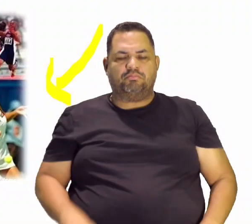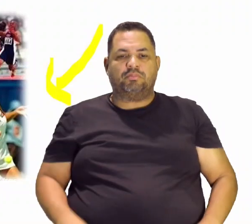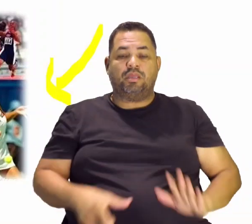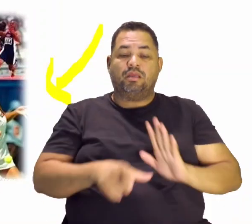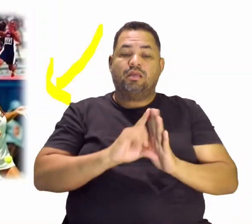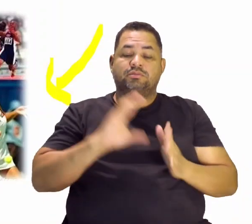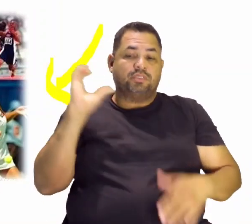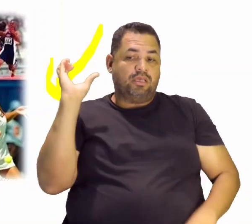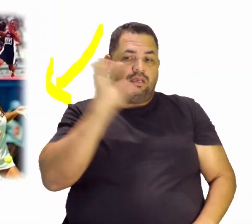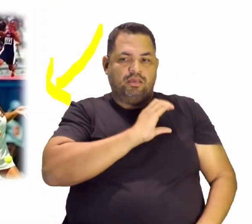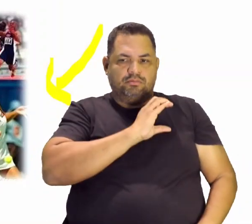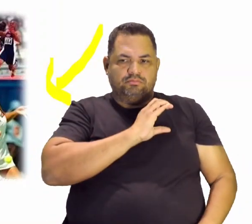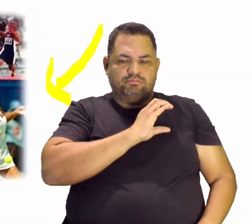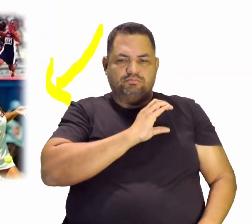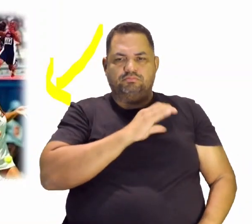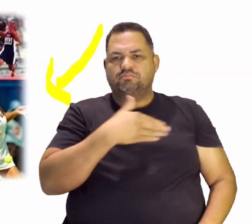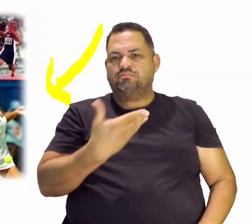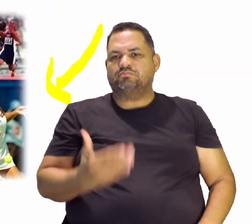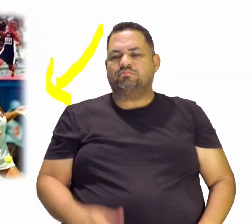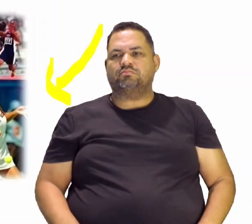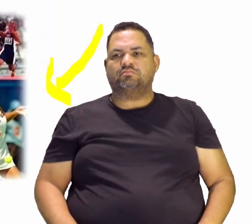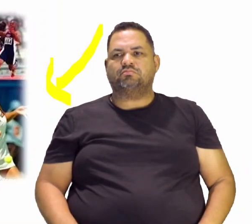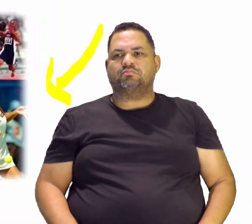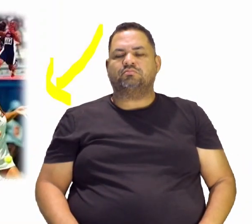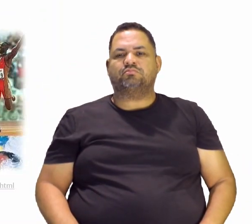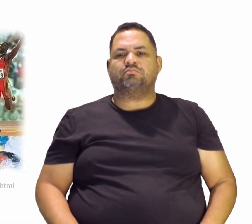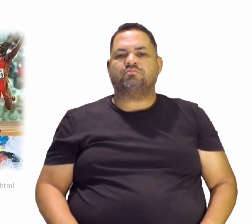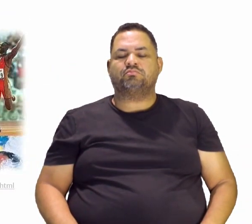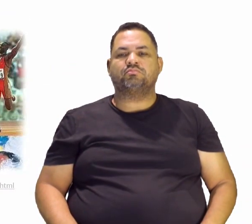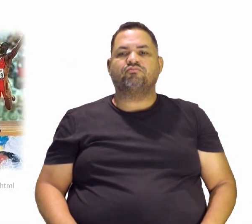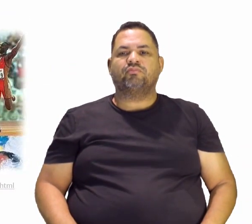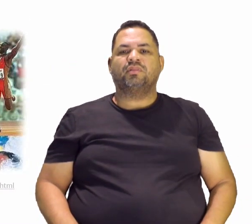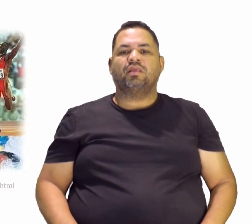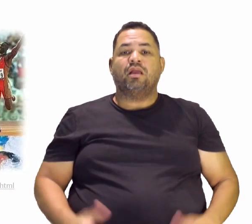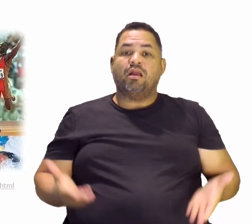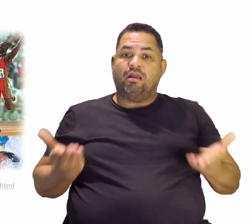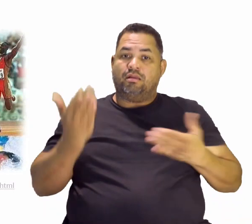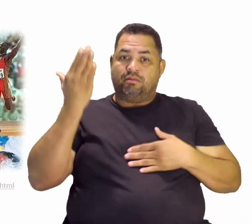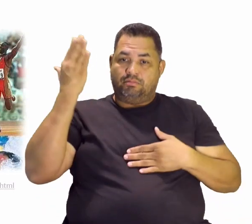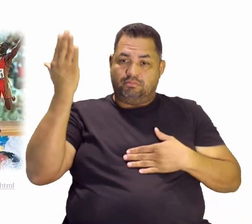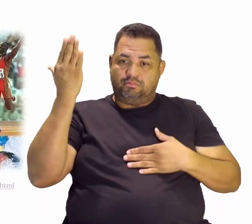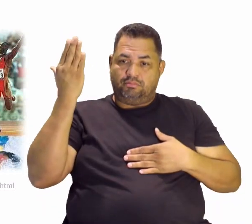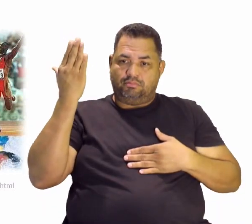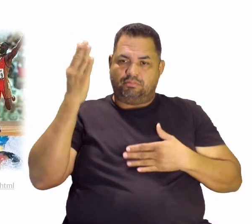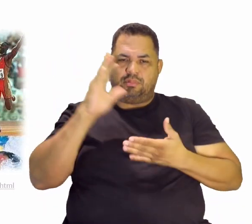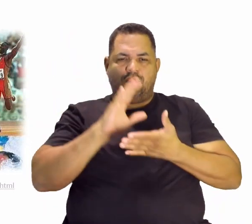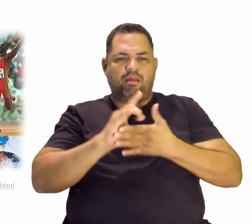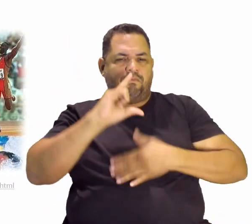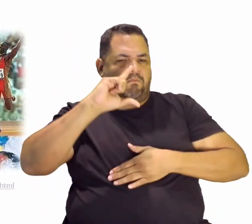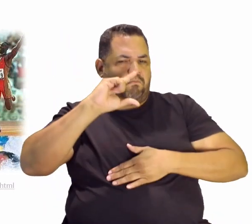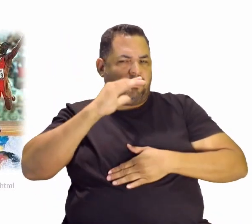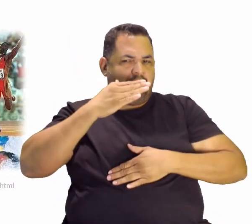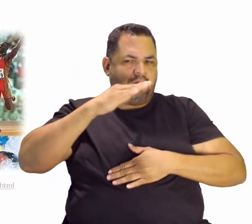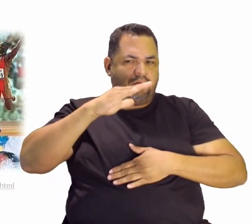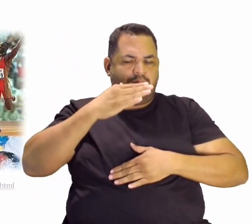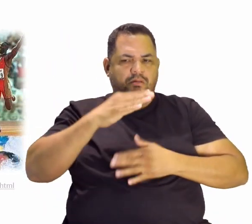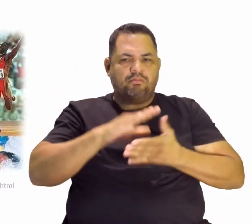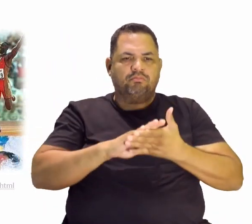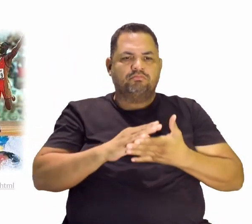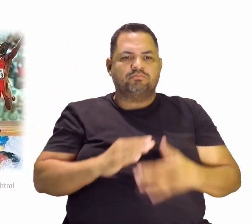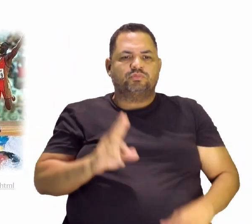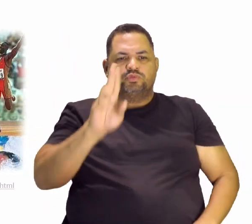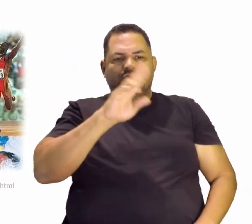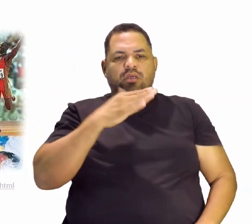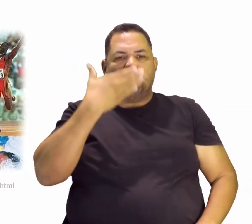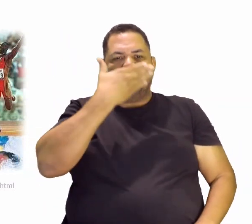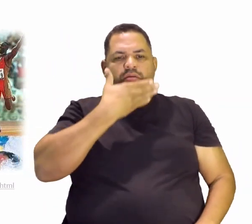imediata, né? Papum, né? Explosiva. Aqui, ela é em curto prazo. E aí eu vou utilizar o quê? A glicólise.